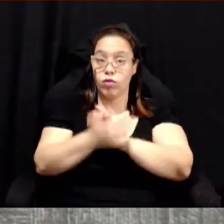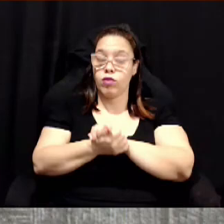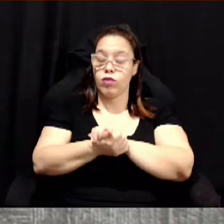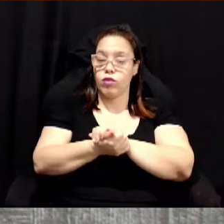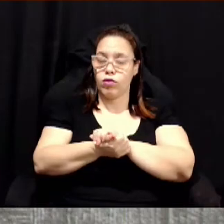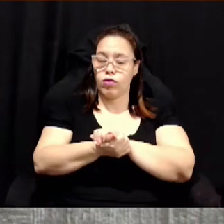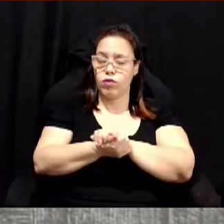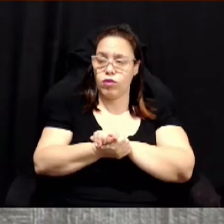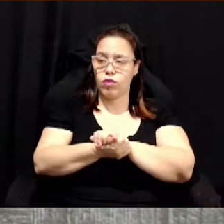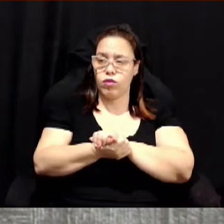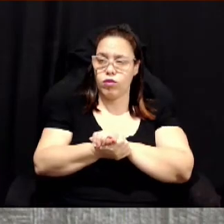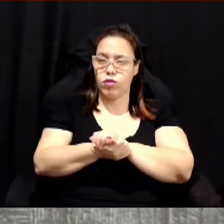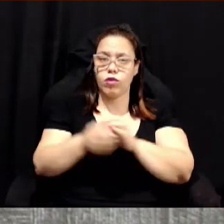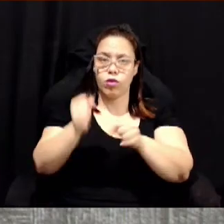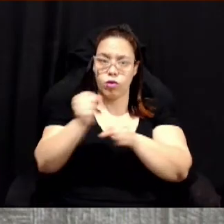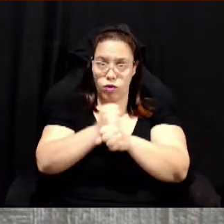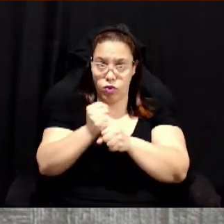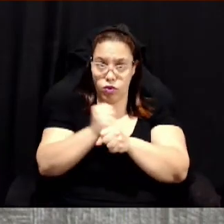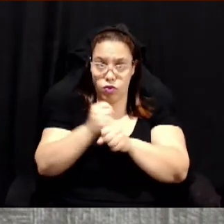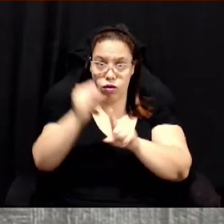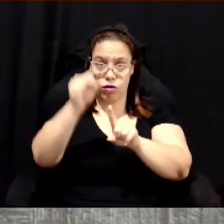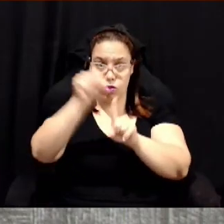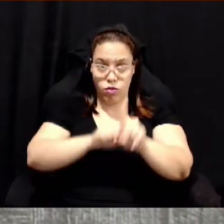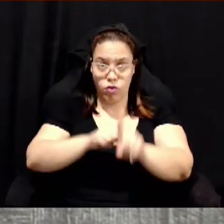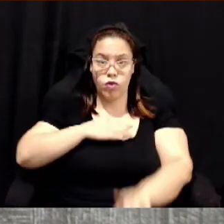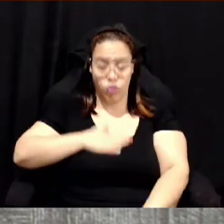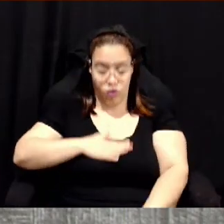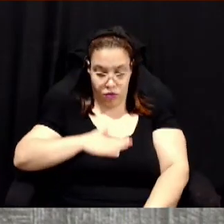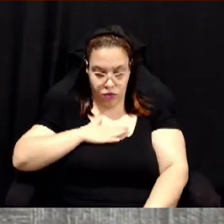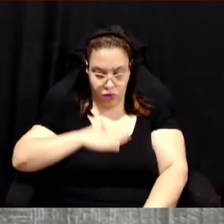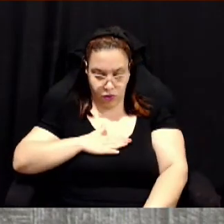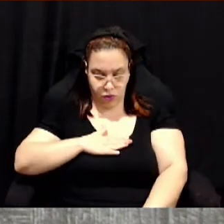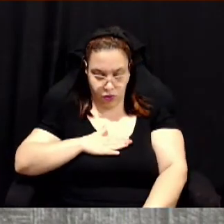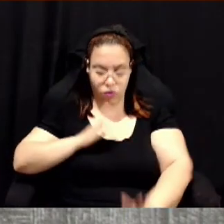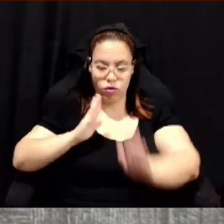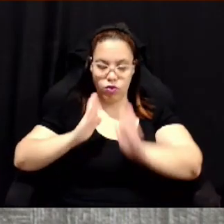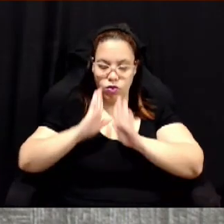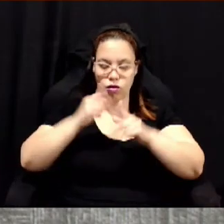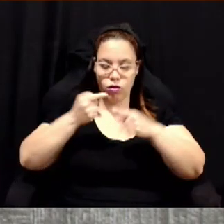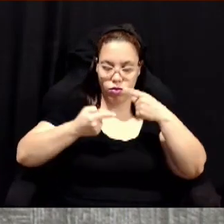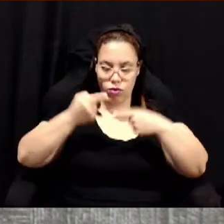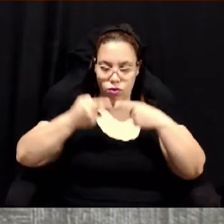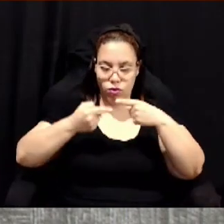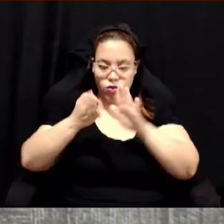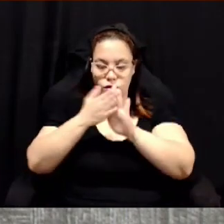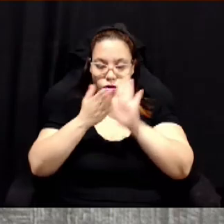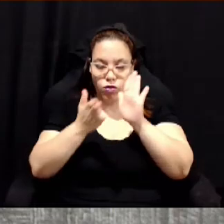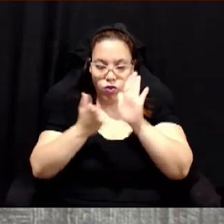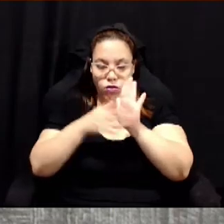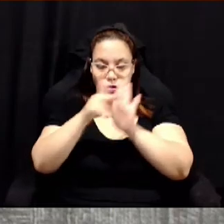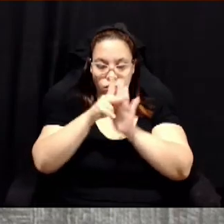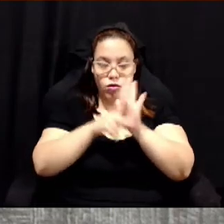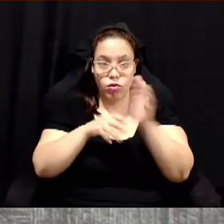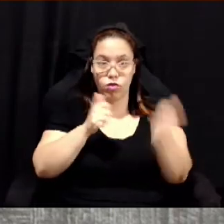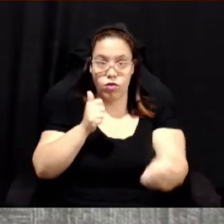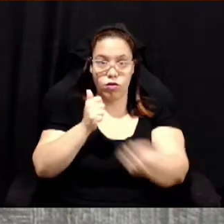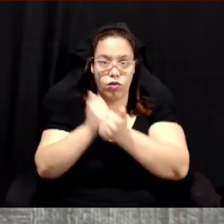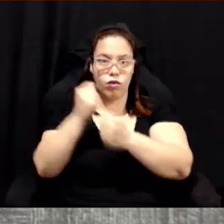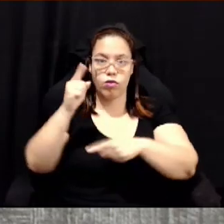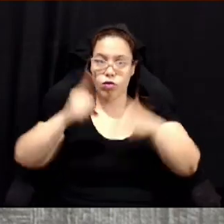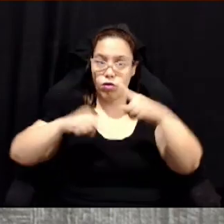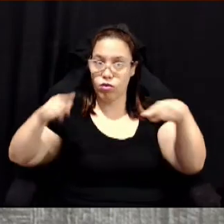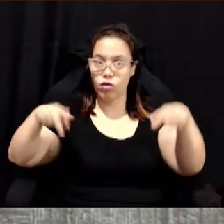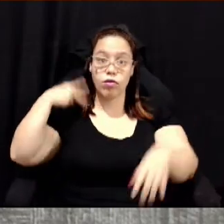realizado anualmente no mês de agosto. Durante a discussão, o projeto recebeu o apoio de diversos